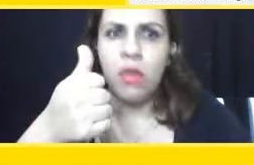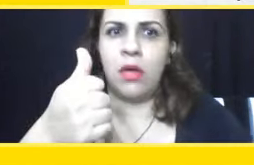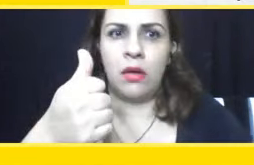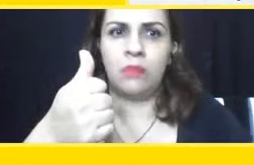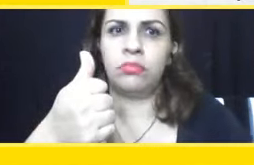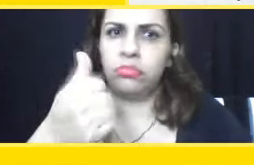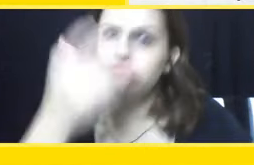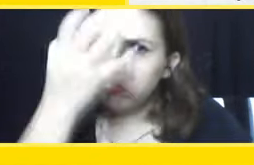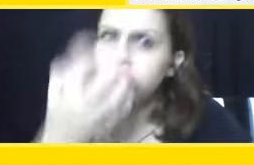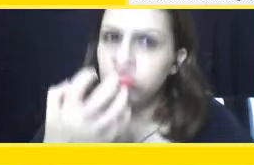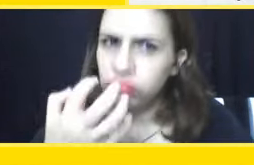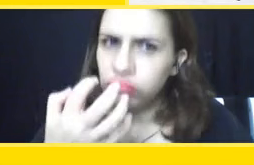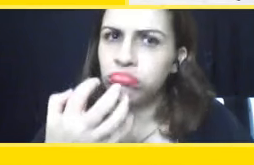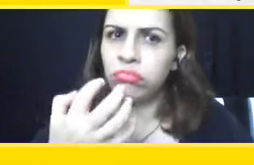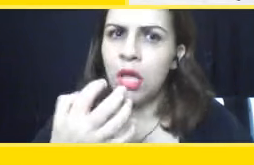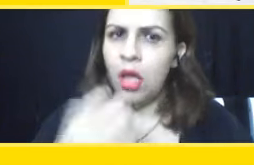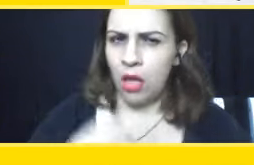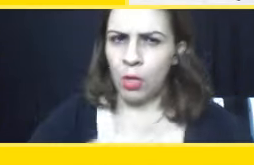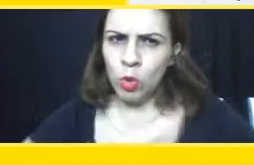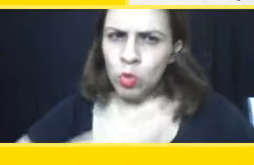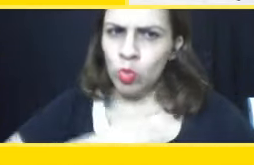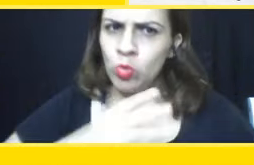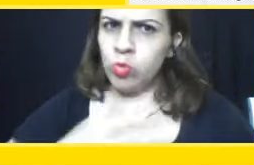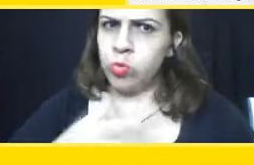primeiro governador que tomou as medidas